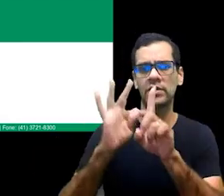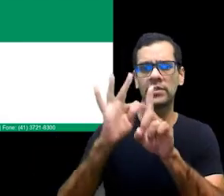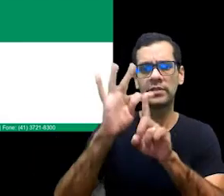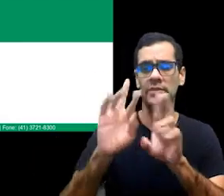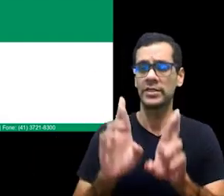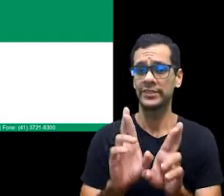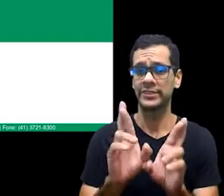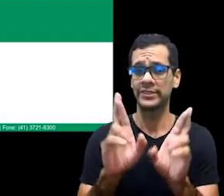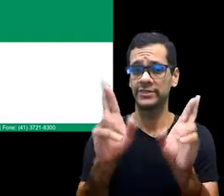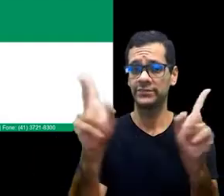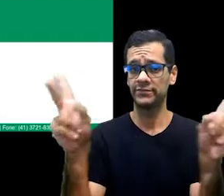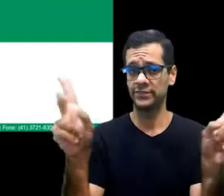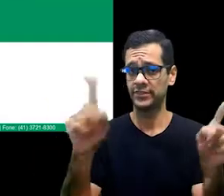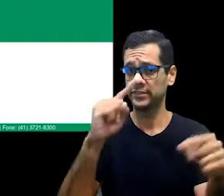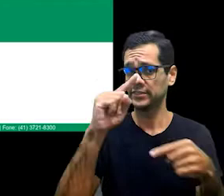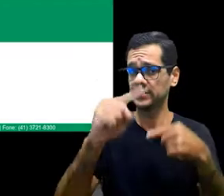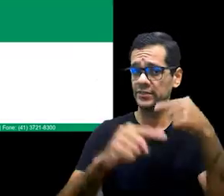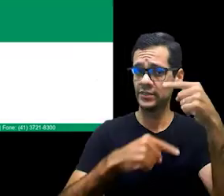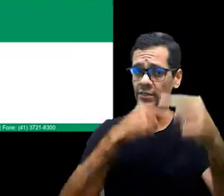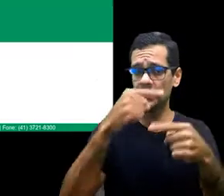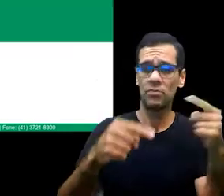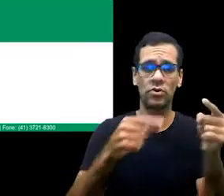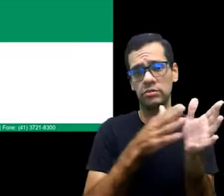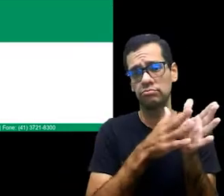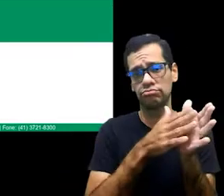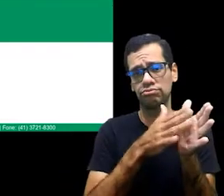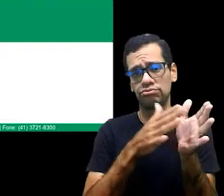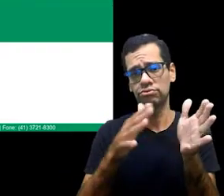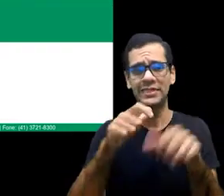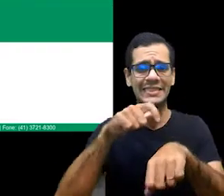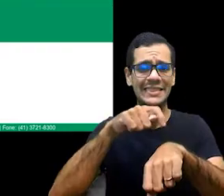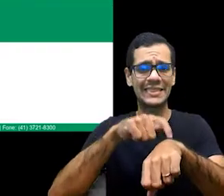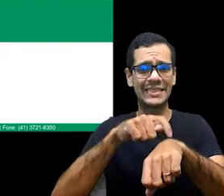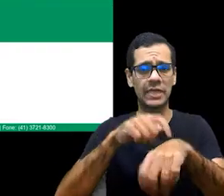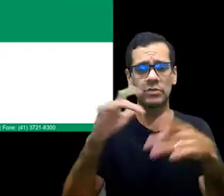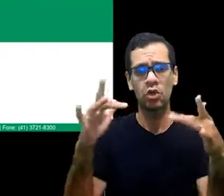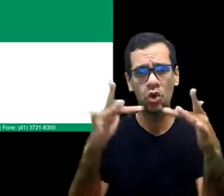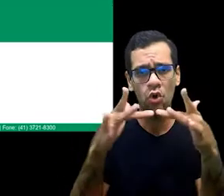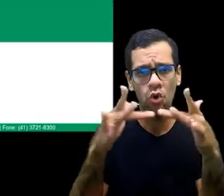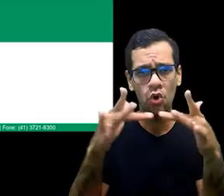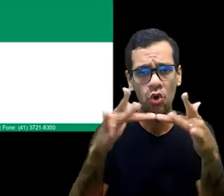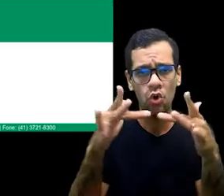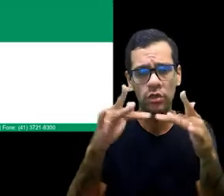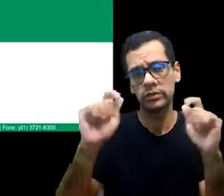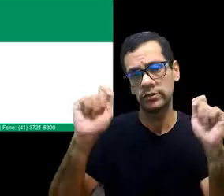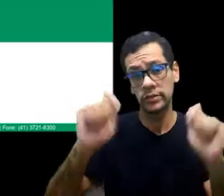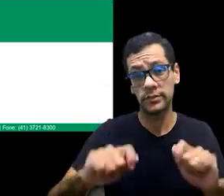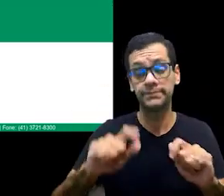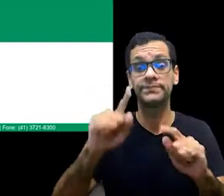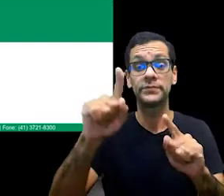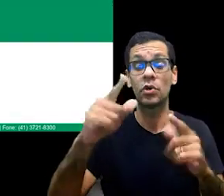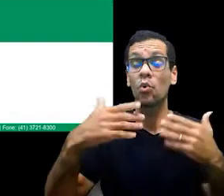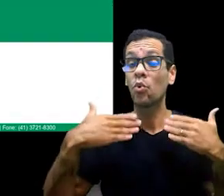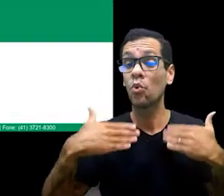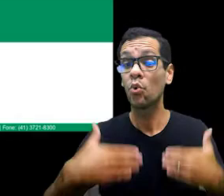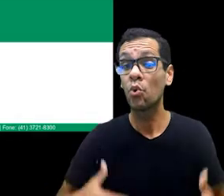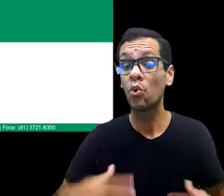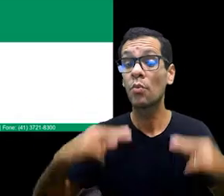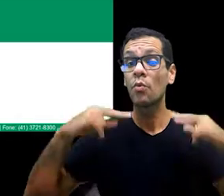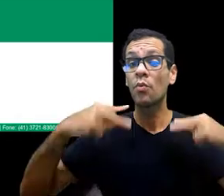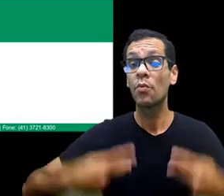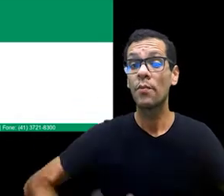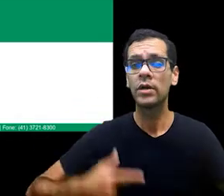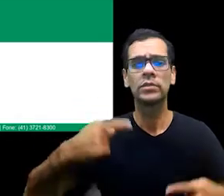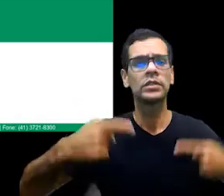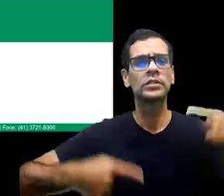atingem uma temperatura igual após um certo tempo por permanecerem em contato. O corpo humano